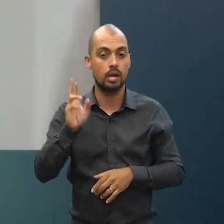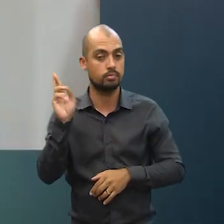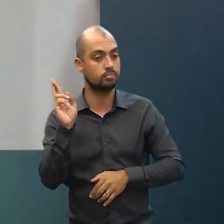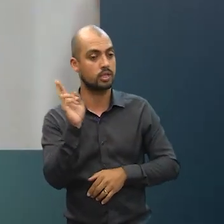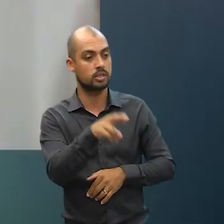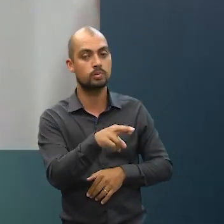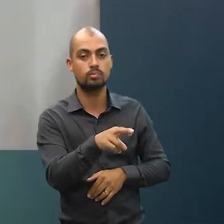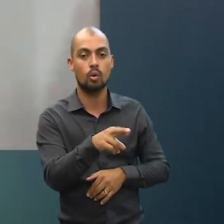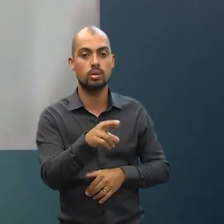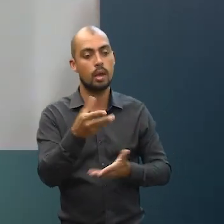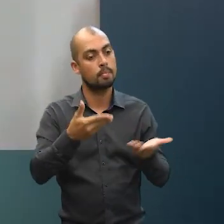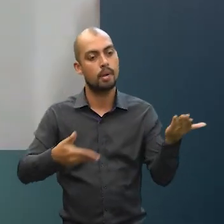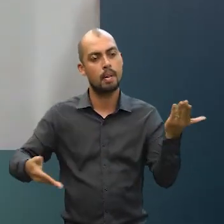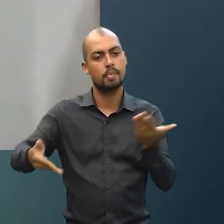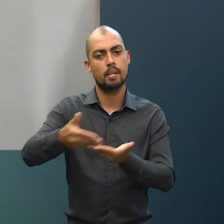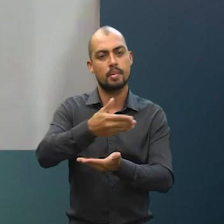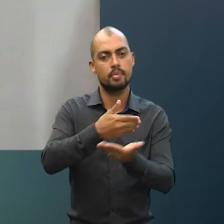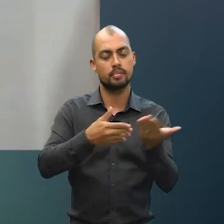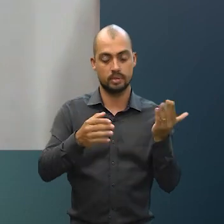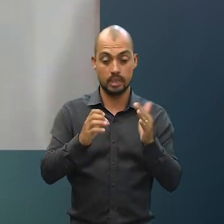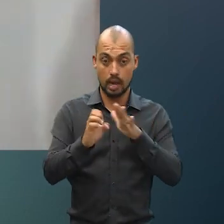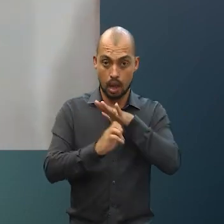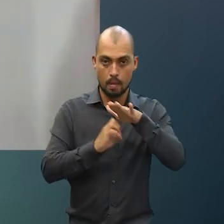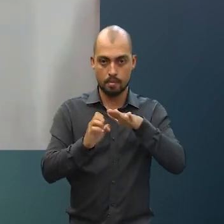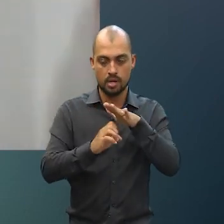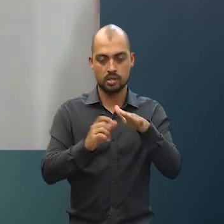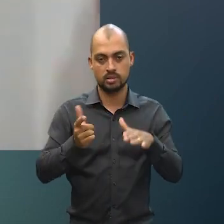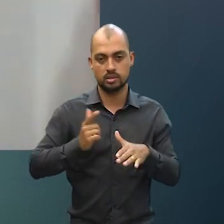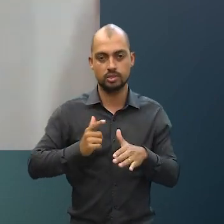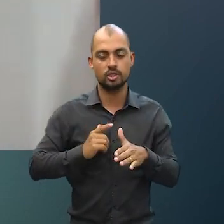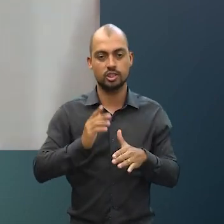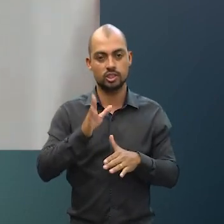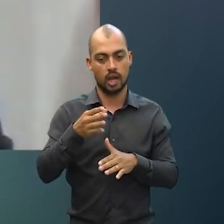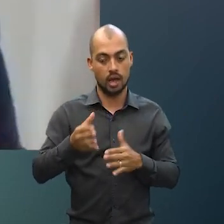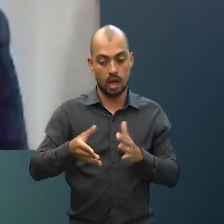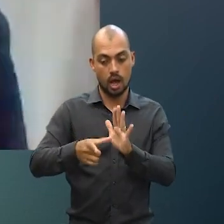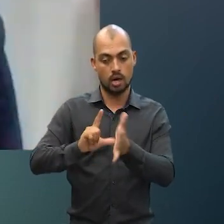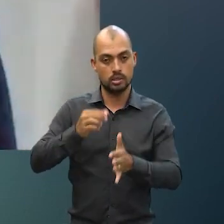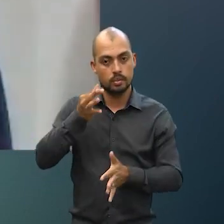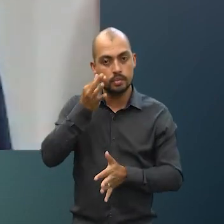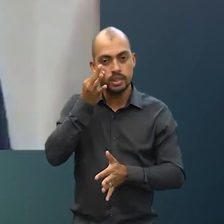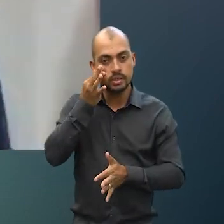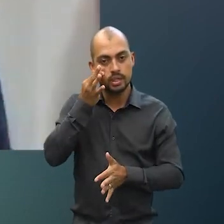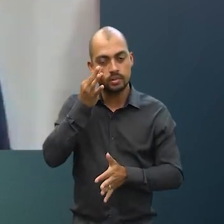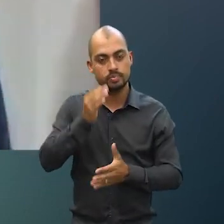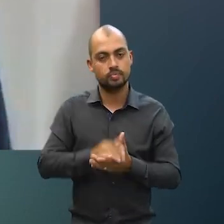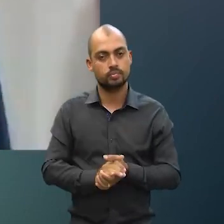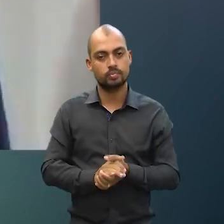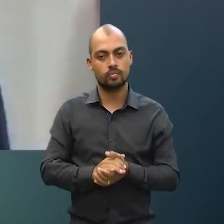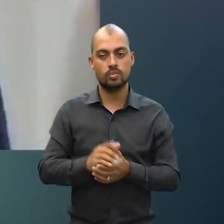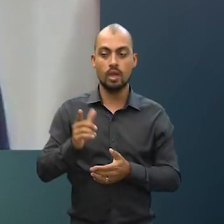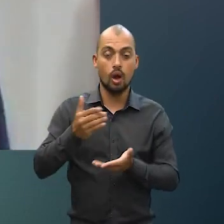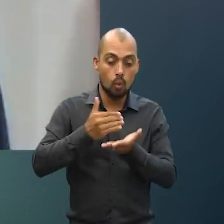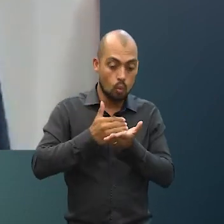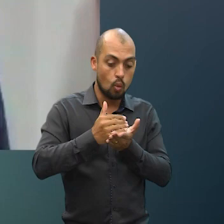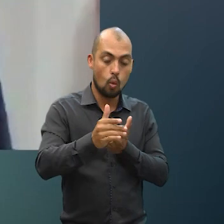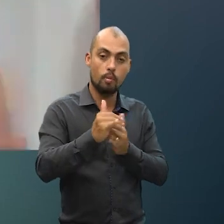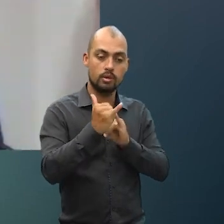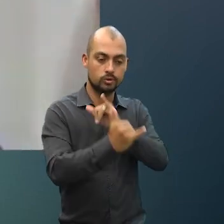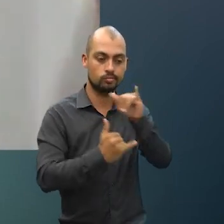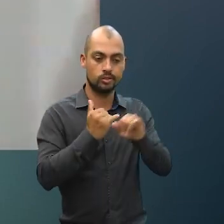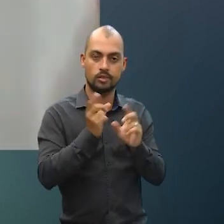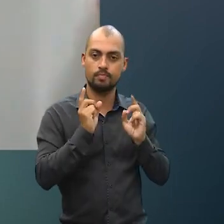começou a pegar aquela empresa que ela tinha, que era uma empresa presencial, e colocar os seus produtos para vender digitalmente,